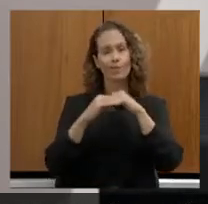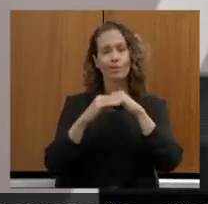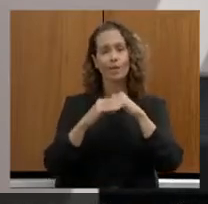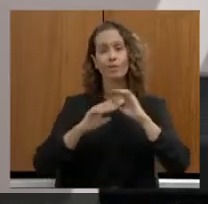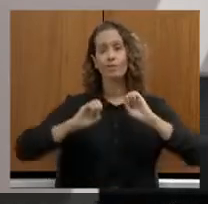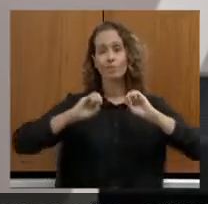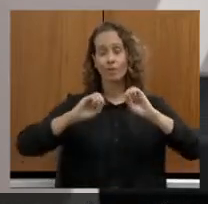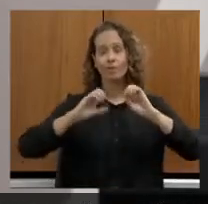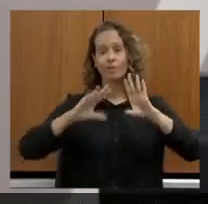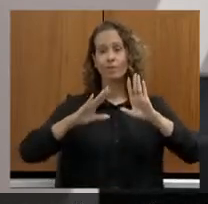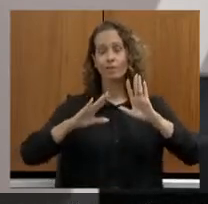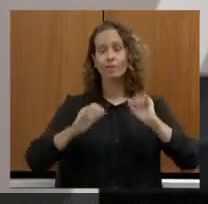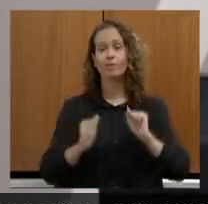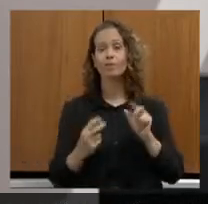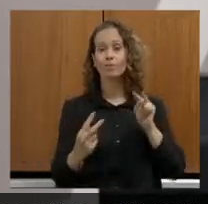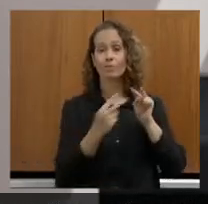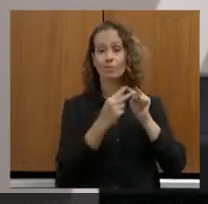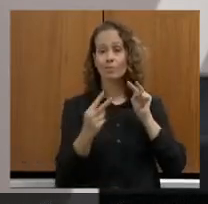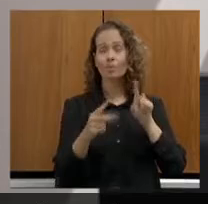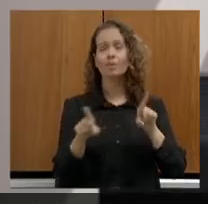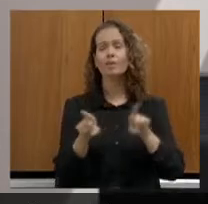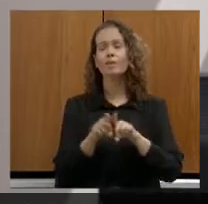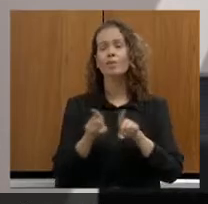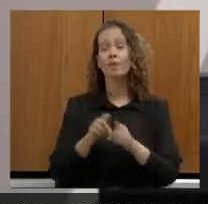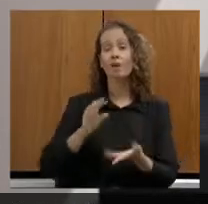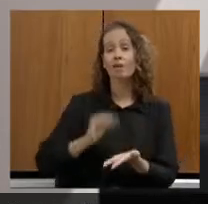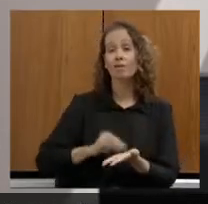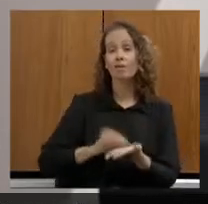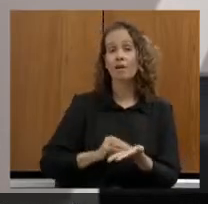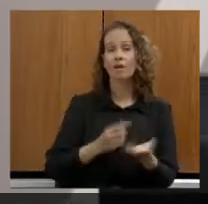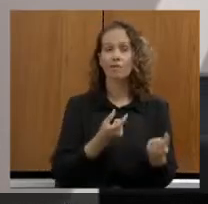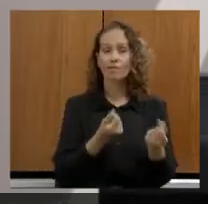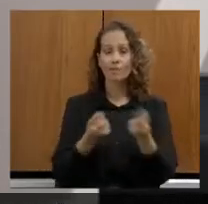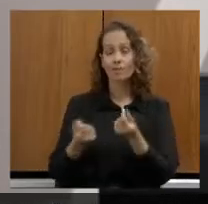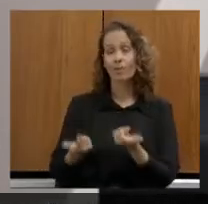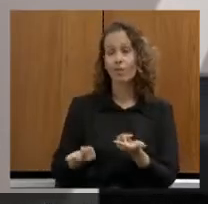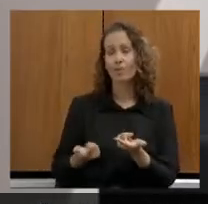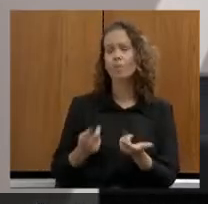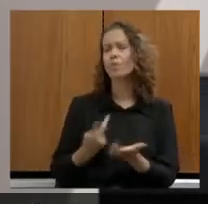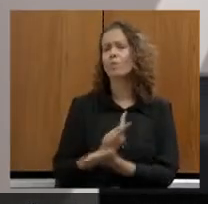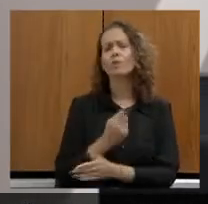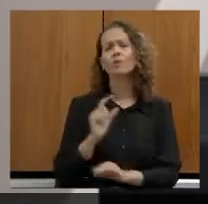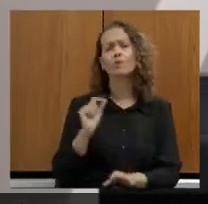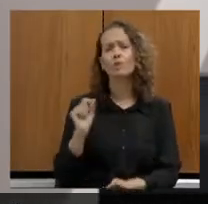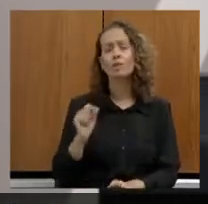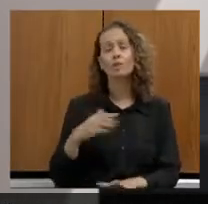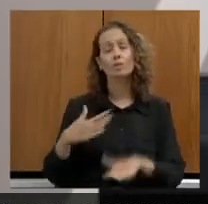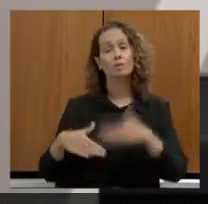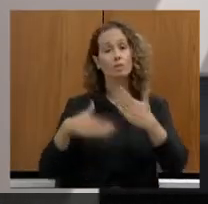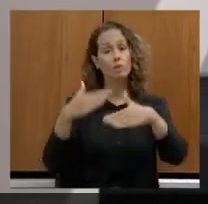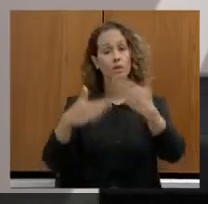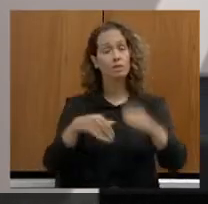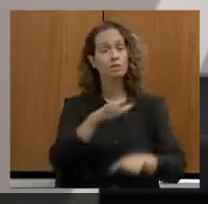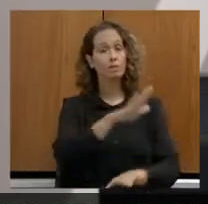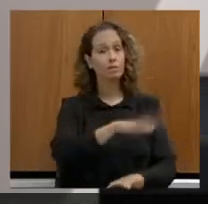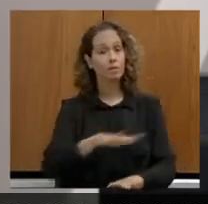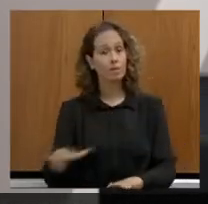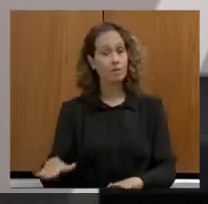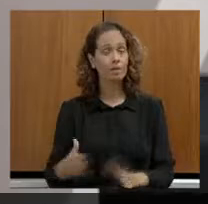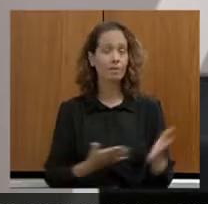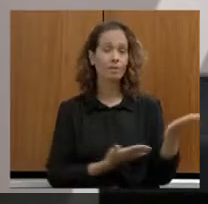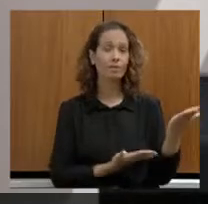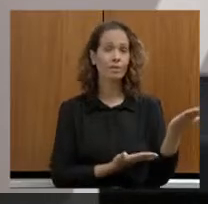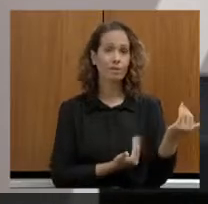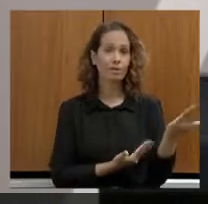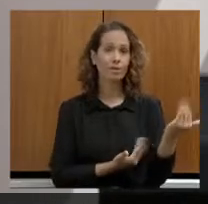com necessidade de renda fez com que o processo de retorno de crianças e jovens